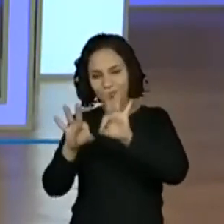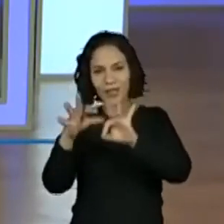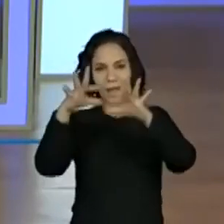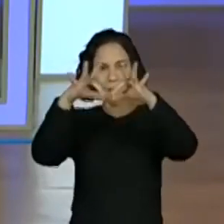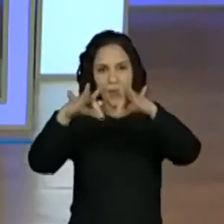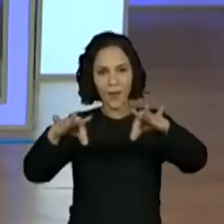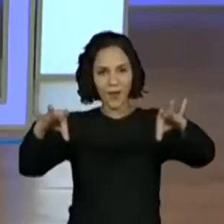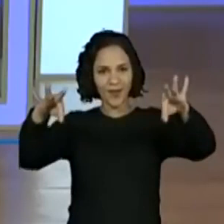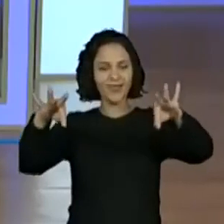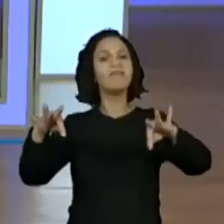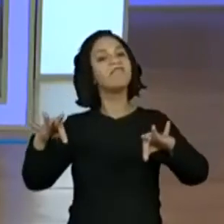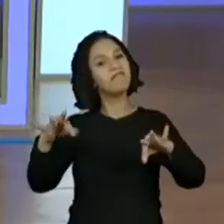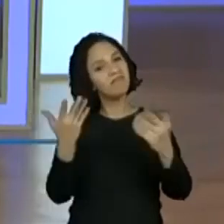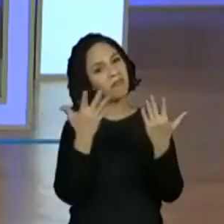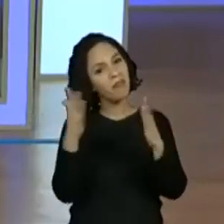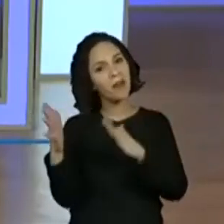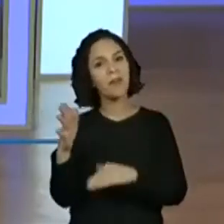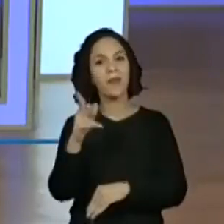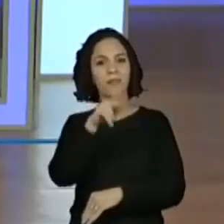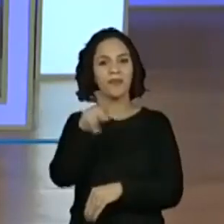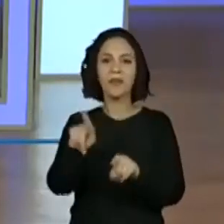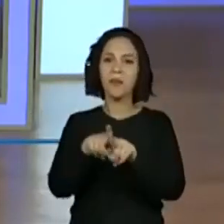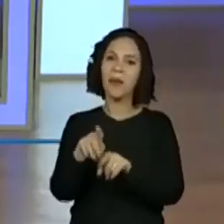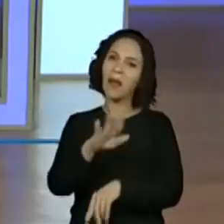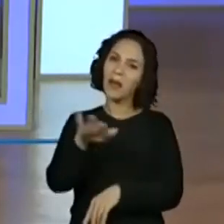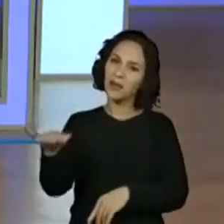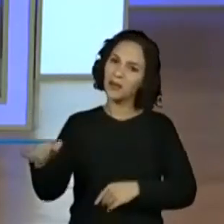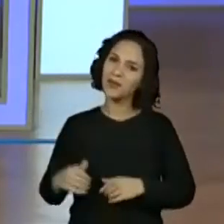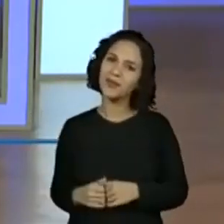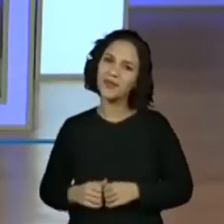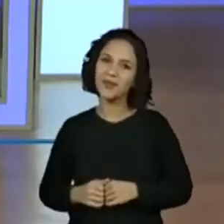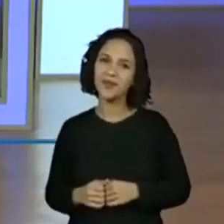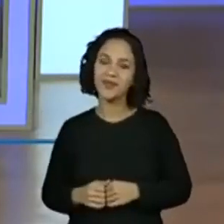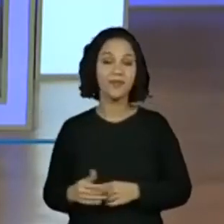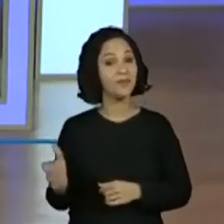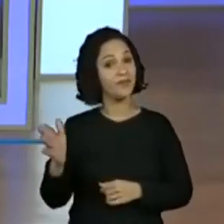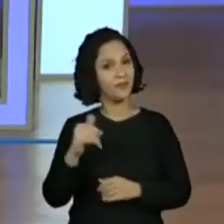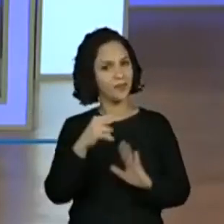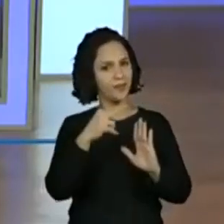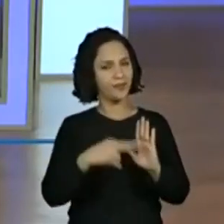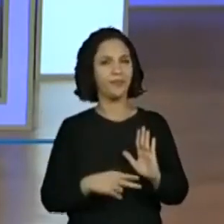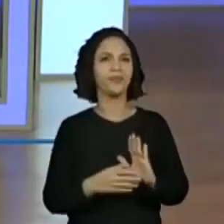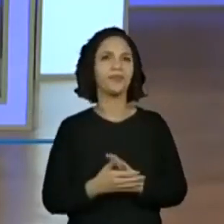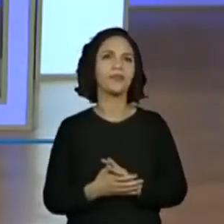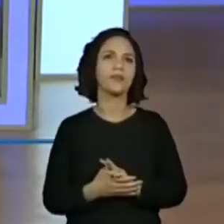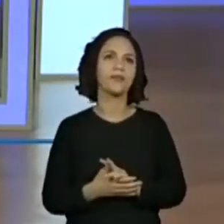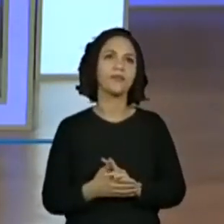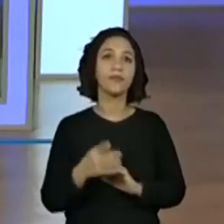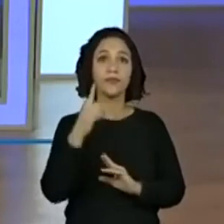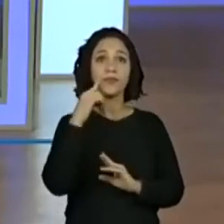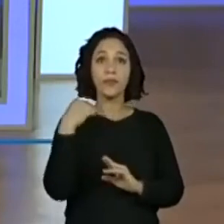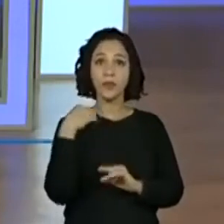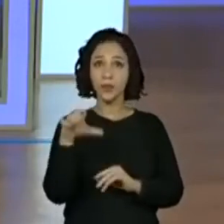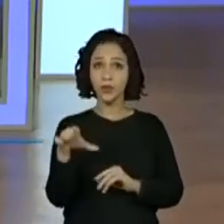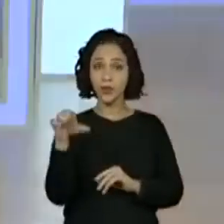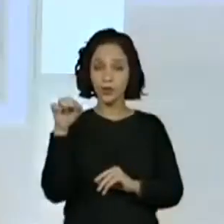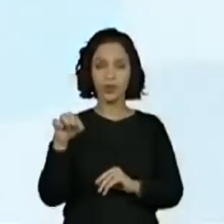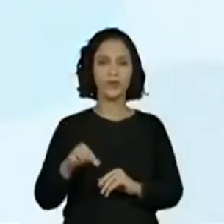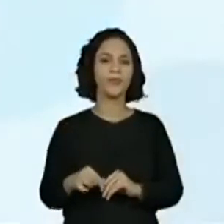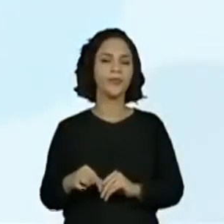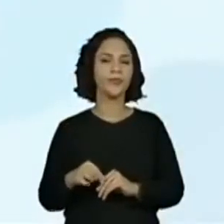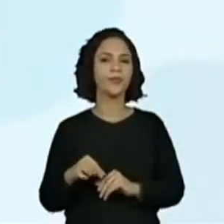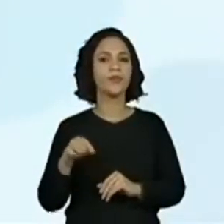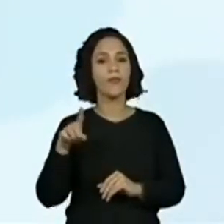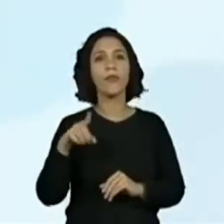professora, e parabéns aos alunos dela, né? Perfeito. Então, vamos à notícia que eu trouxe. Essa foi uma notícia que eu selecionei, que